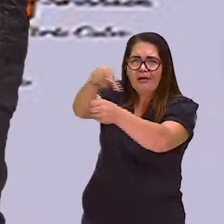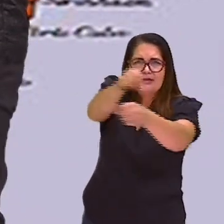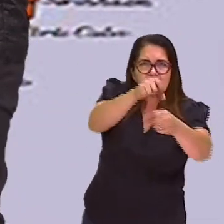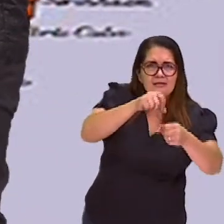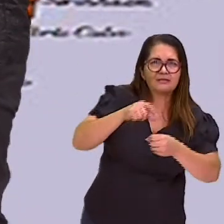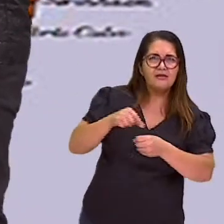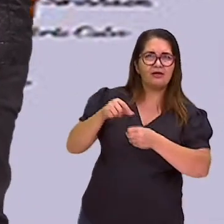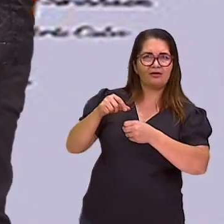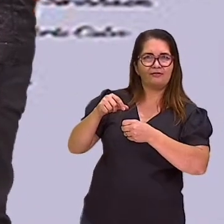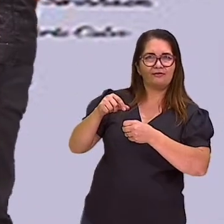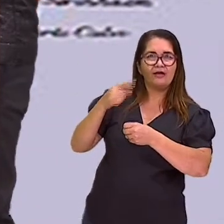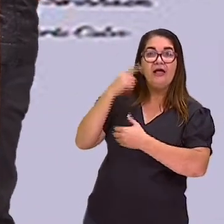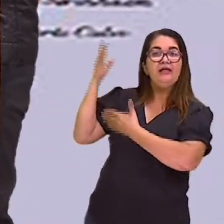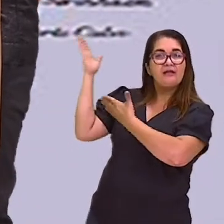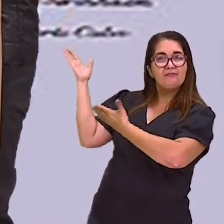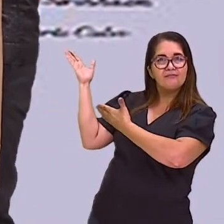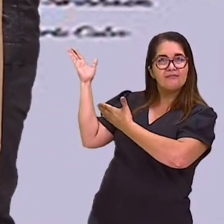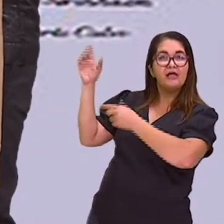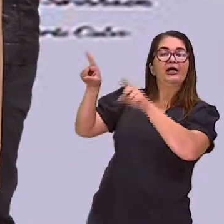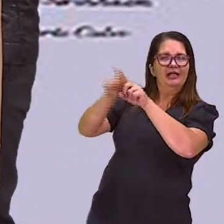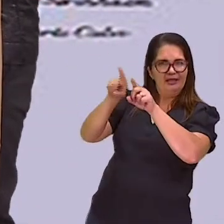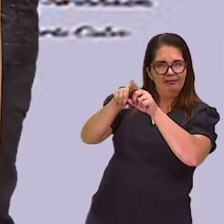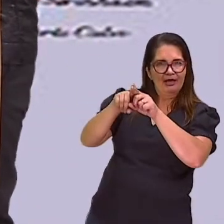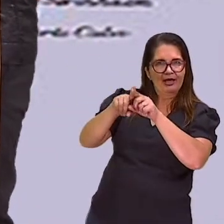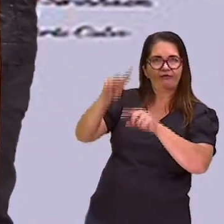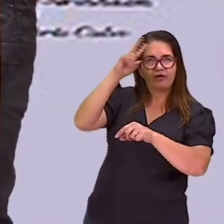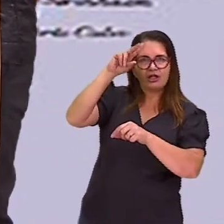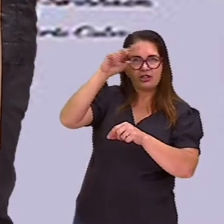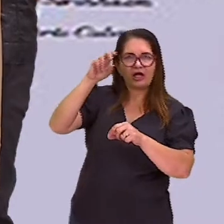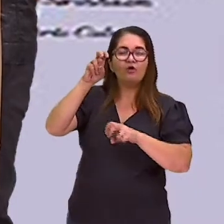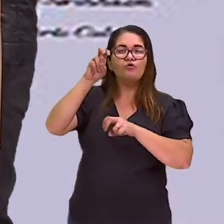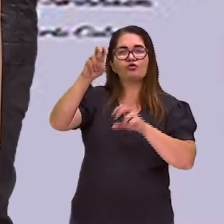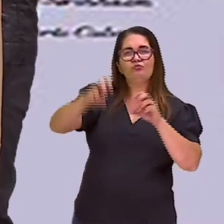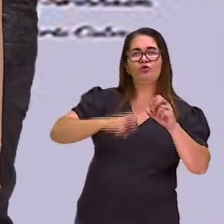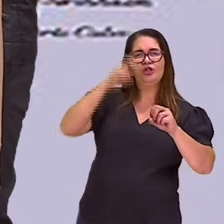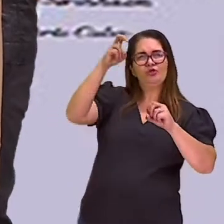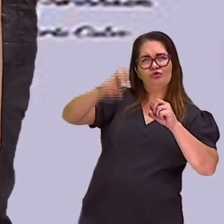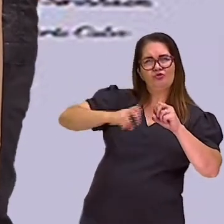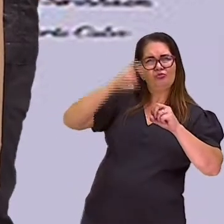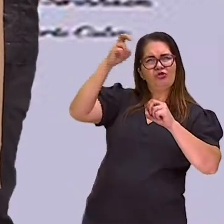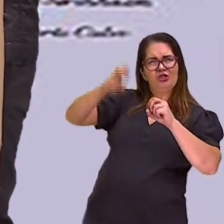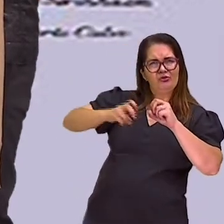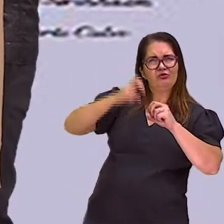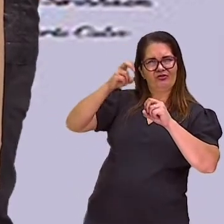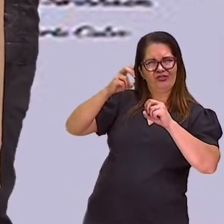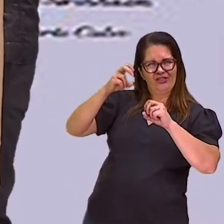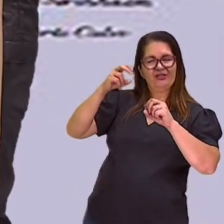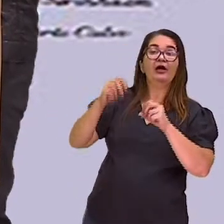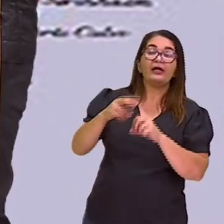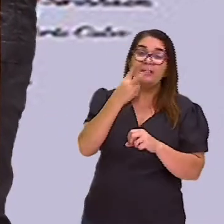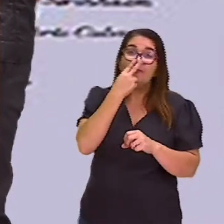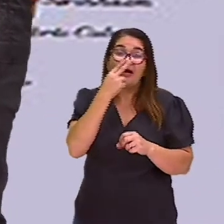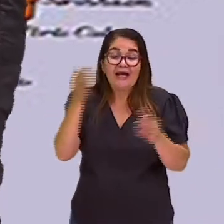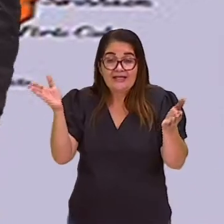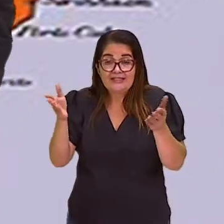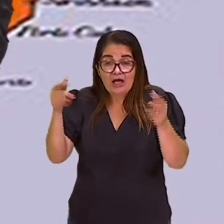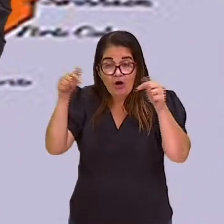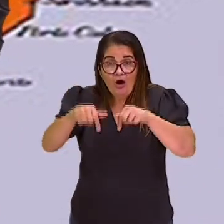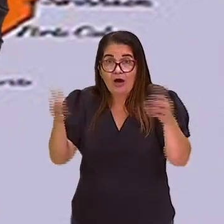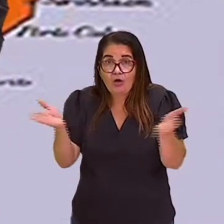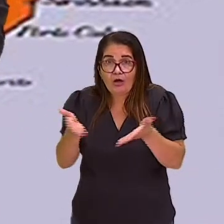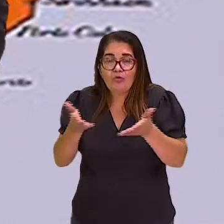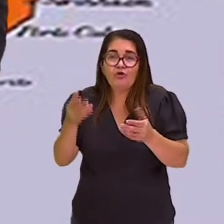imagens os famosos moinhos, o que nós chamamos aqui no Brasil de catavento, para fazer